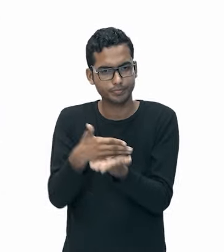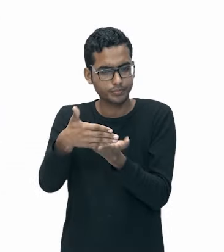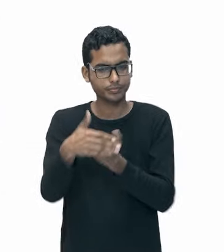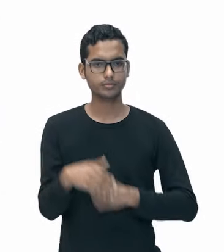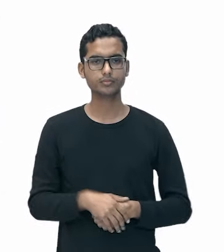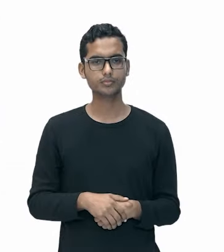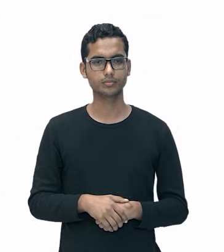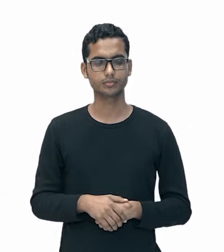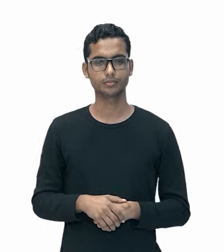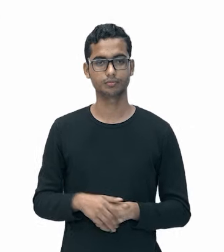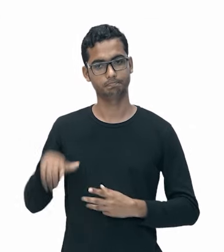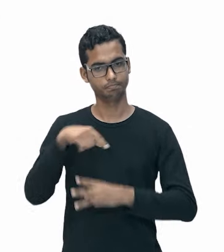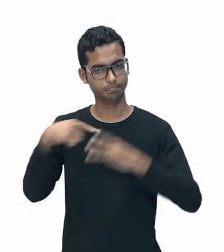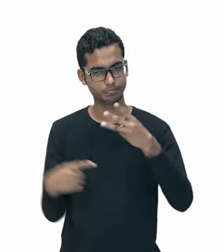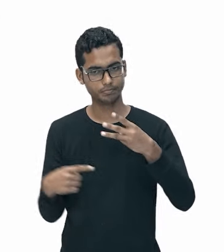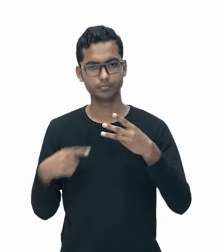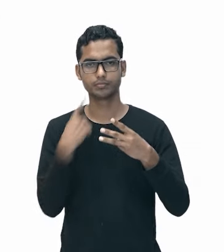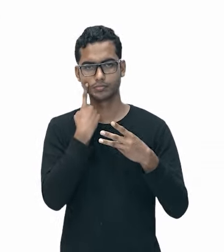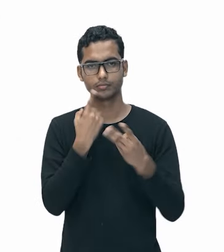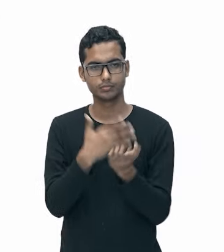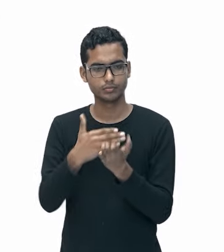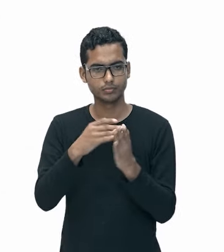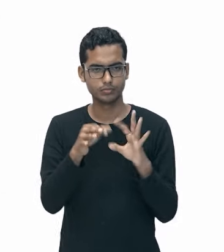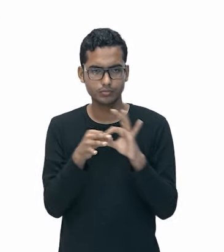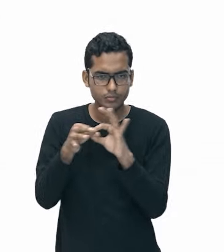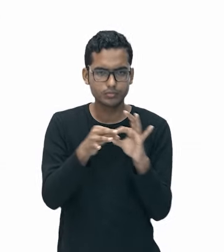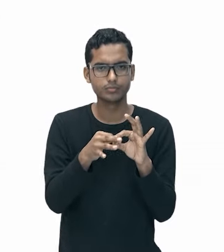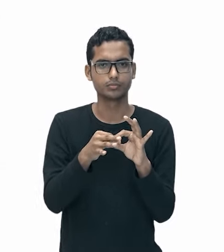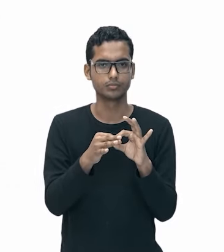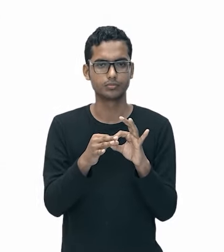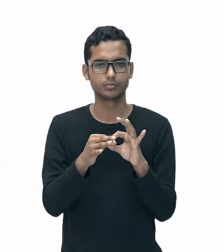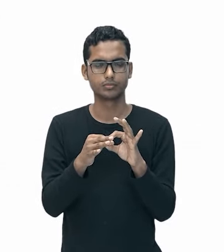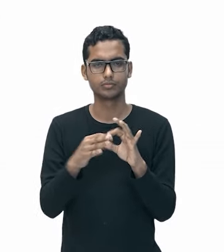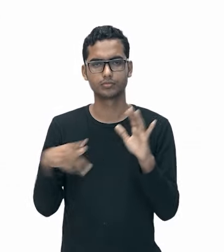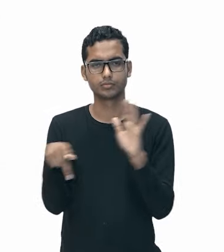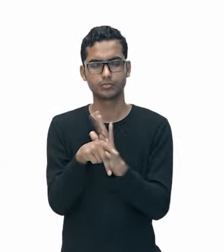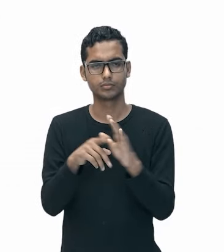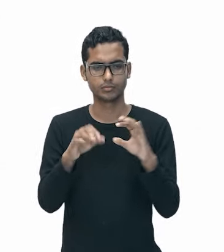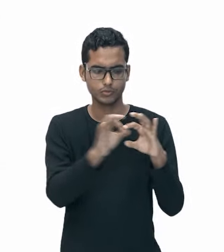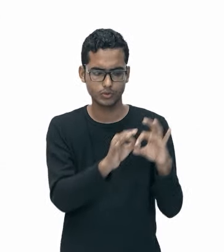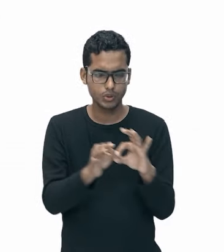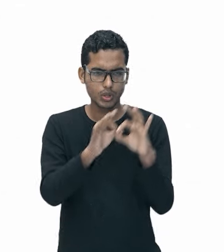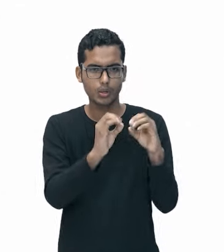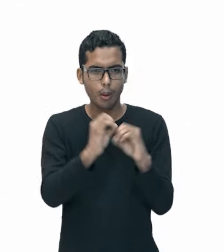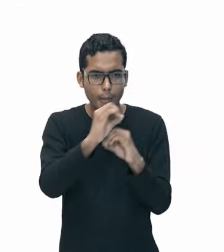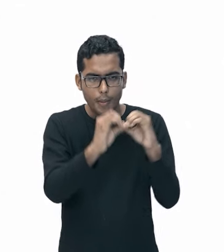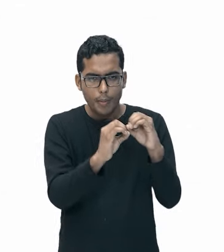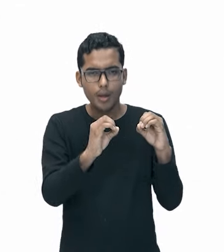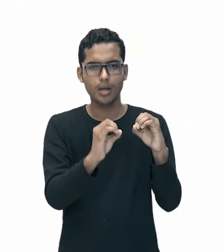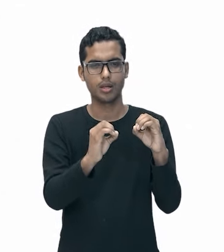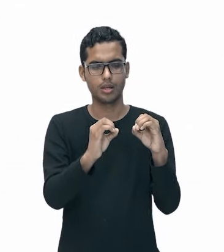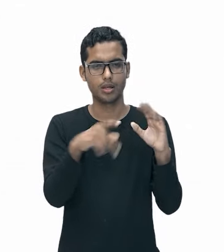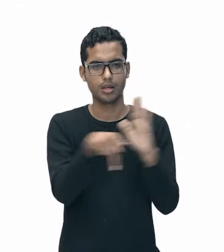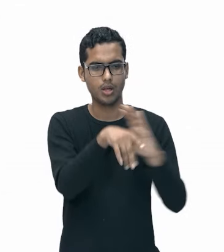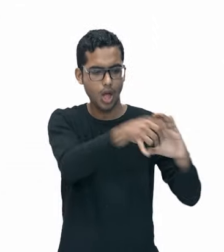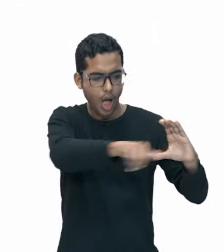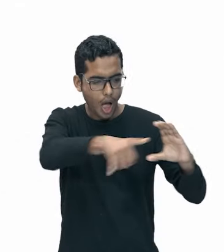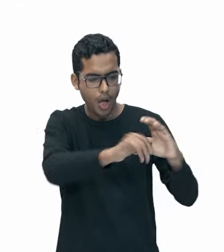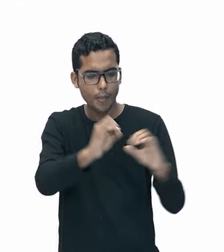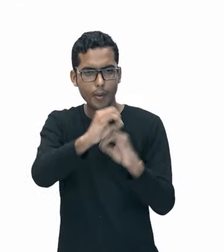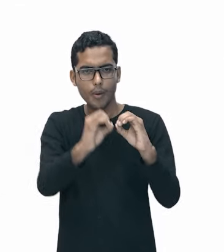tem três tão juntinhos a amilase entrou ali e quebrou separou né os três carboidratos tá então é dessa